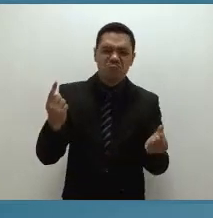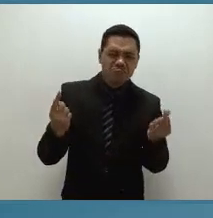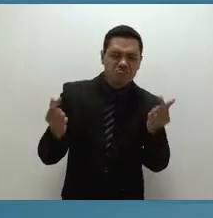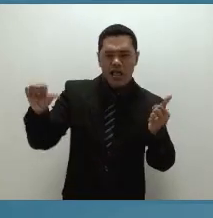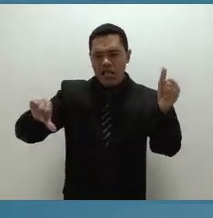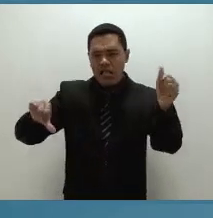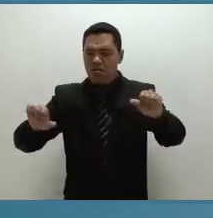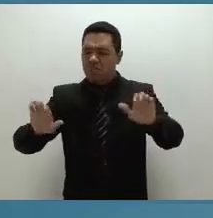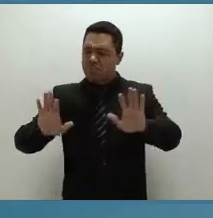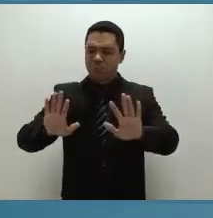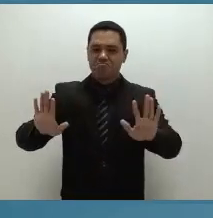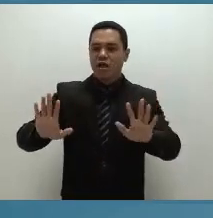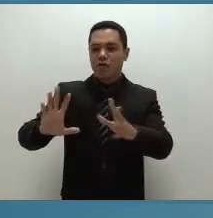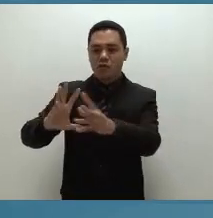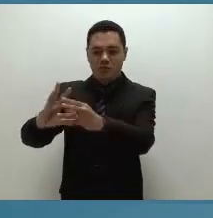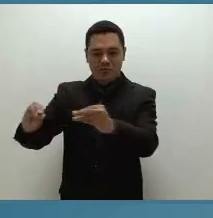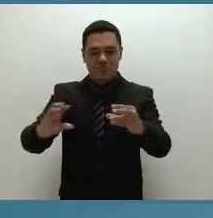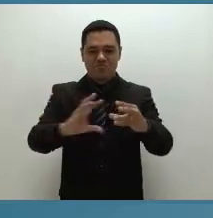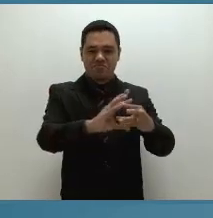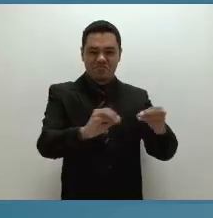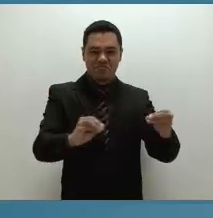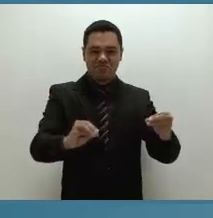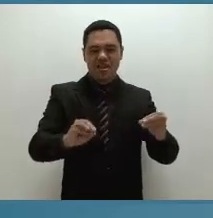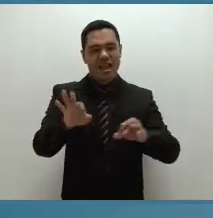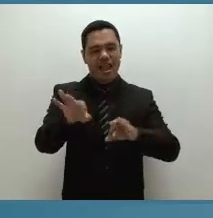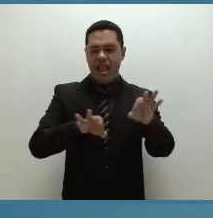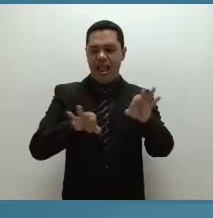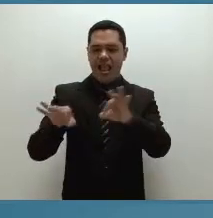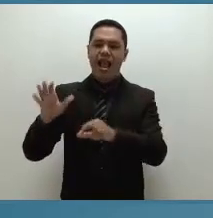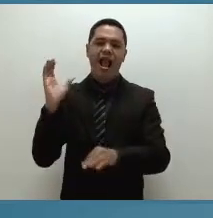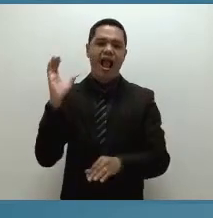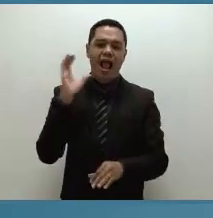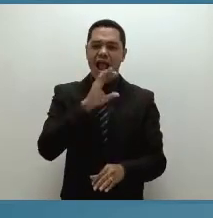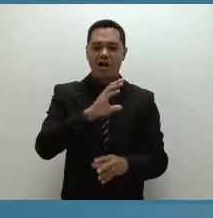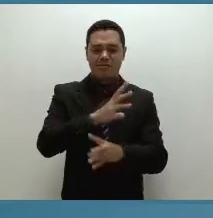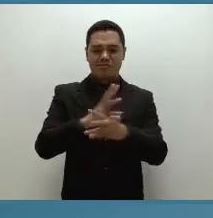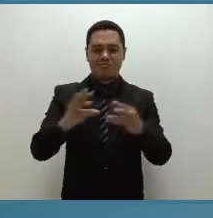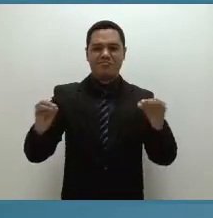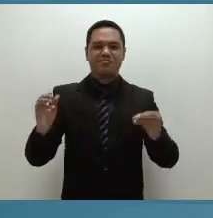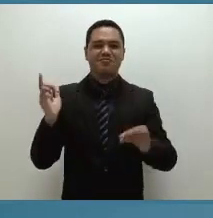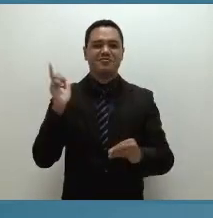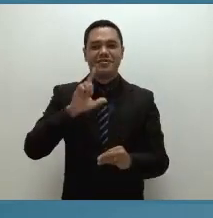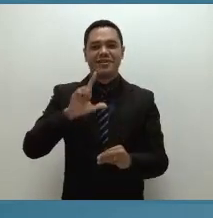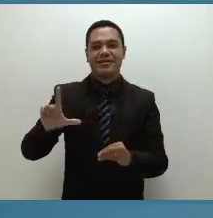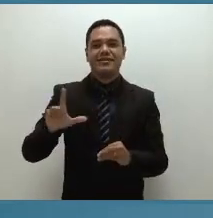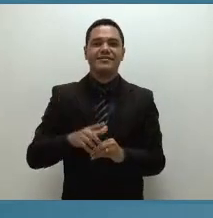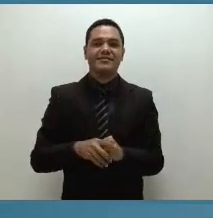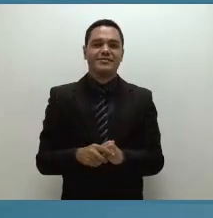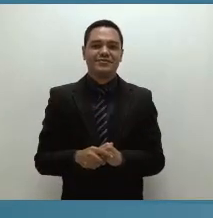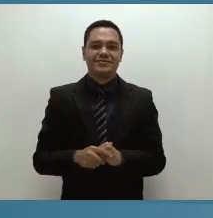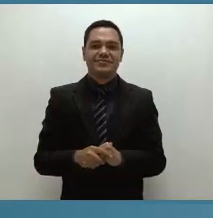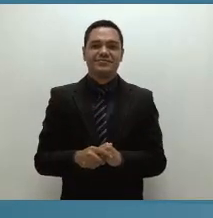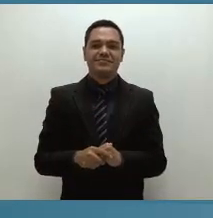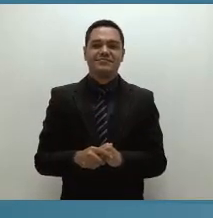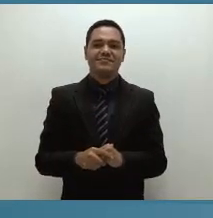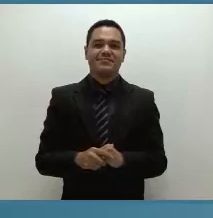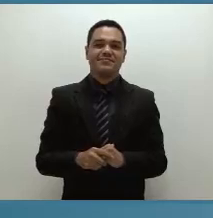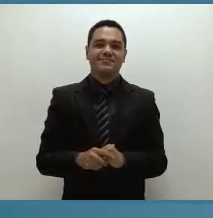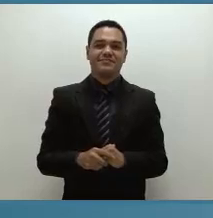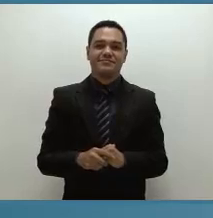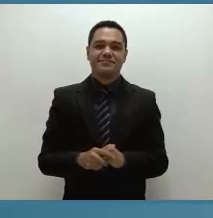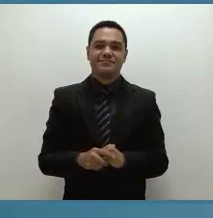eleições e são imediatamente adotadas medidas necessárias para coibir ou outras